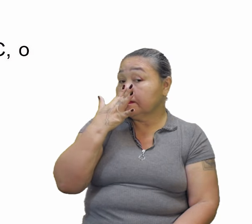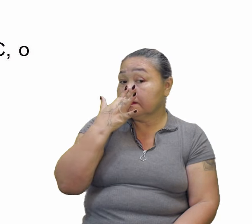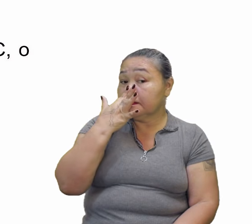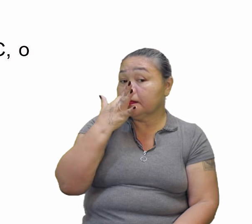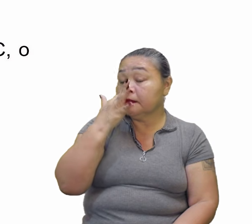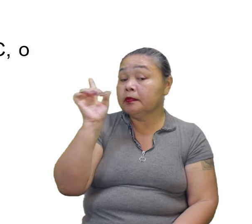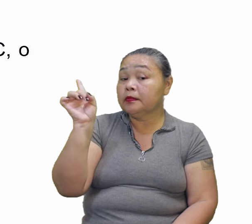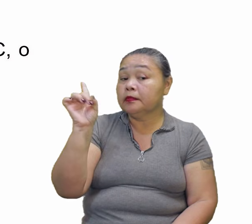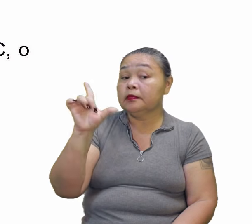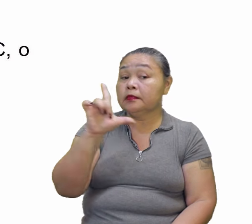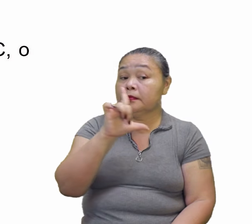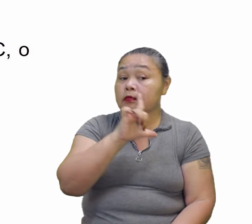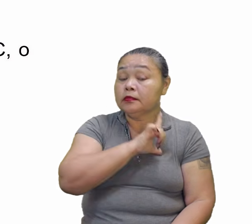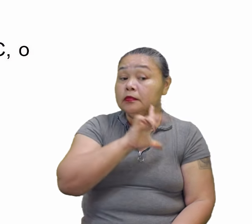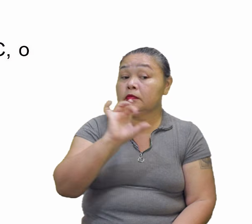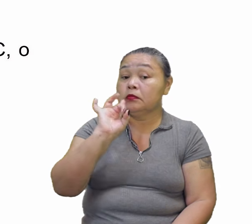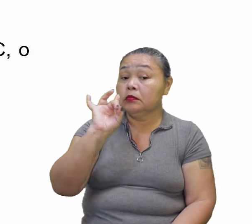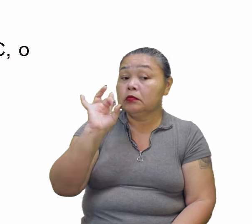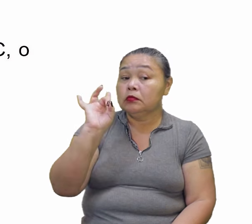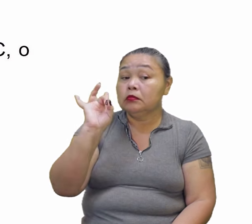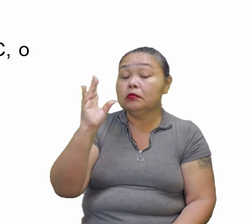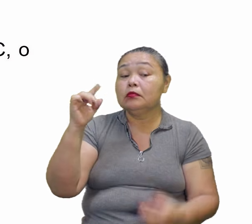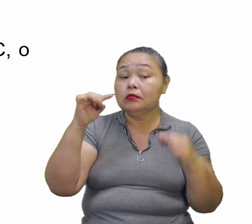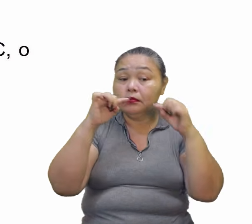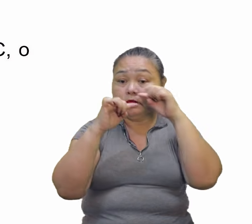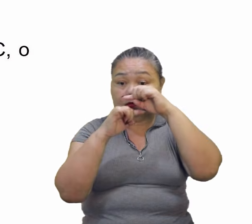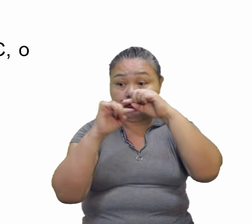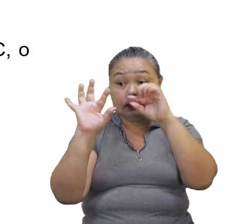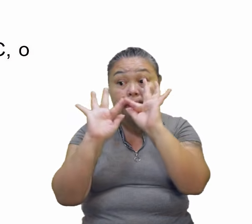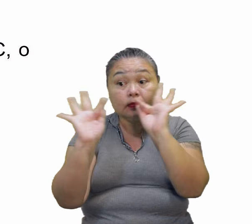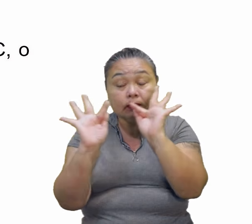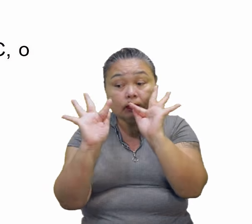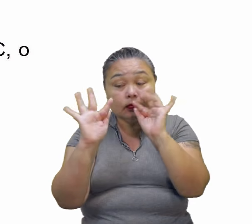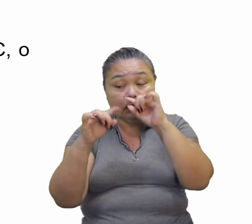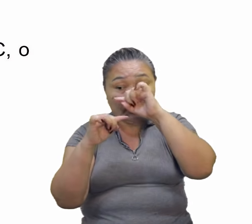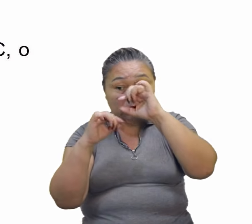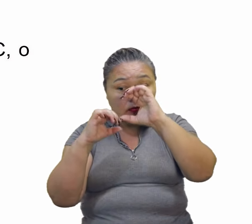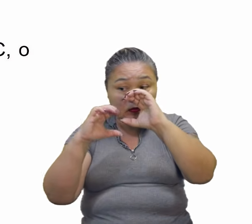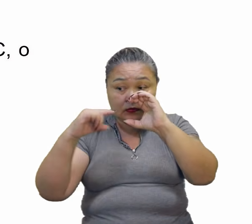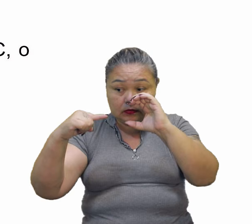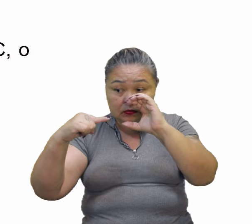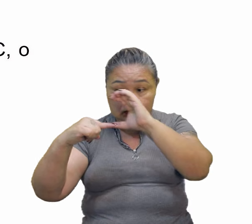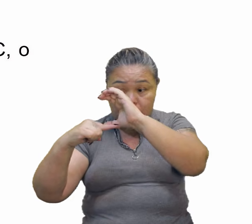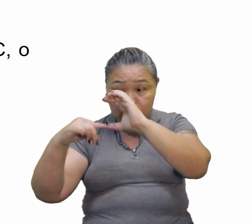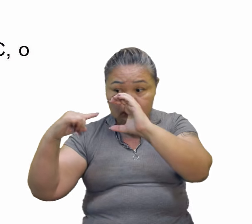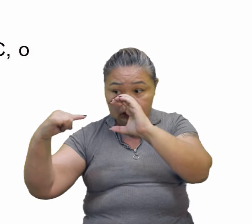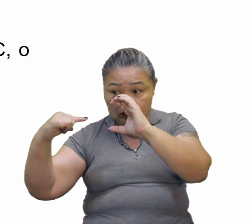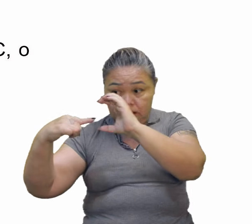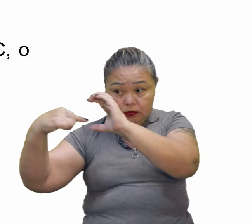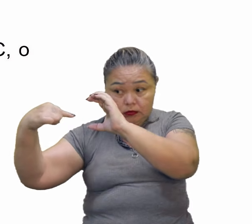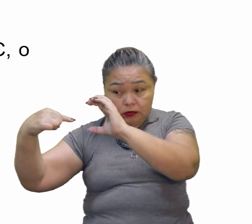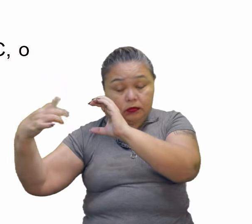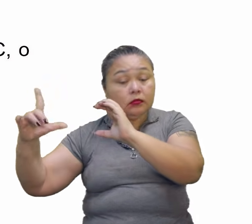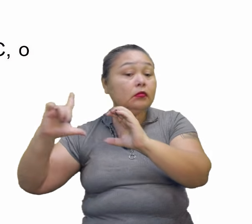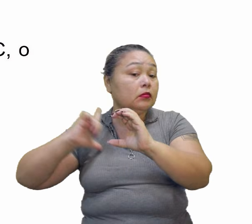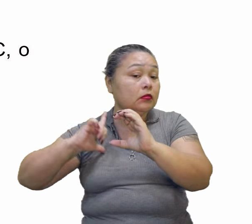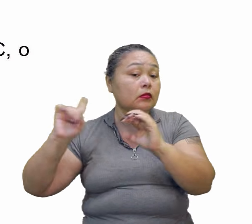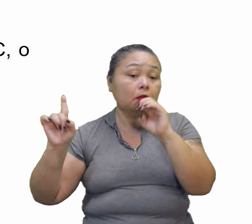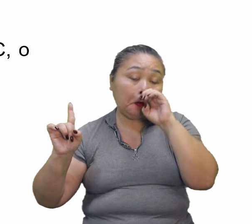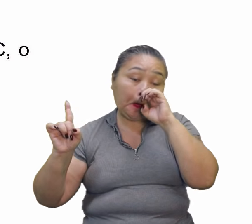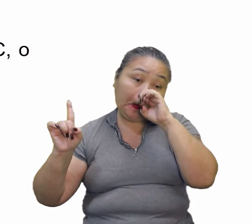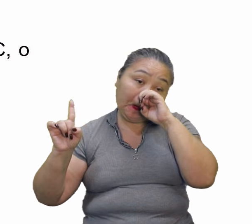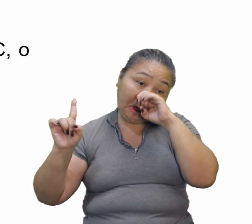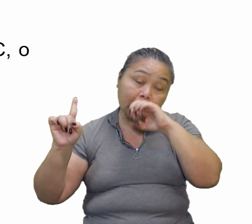Observe que eu tenho somente ligação simples entre os átomos de carbono. Então,